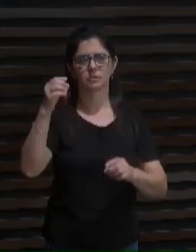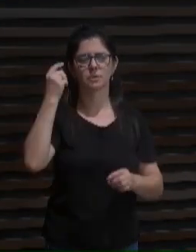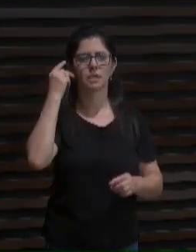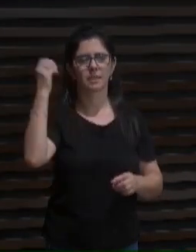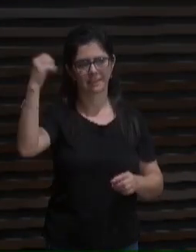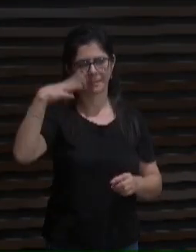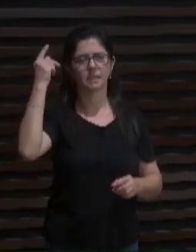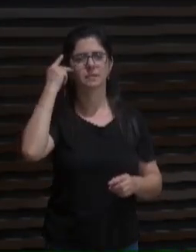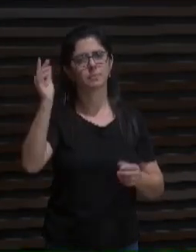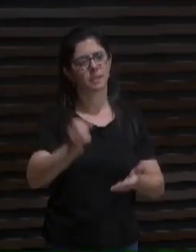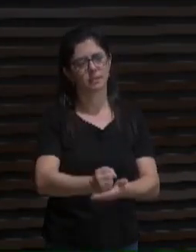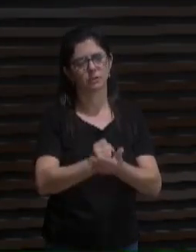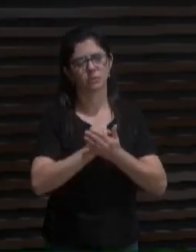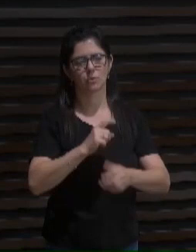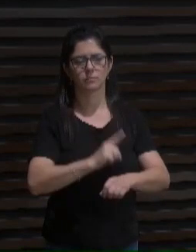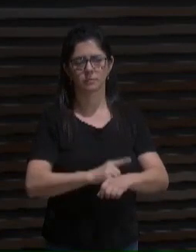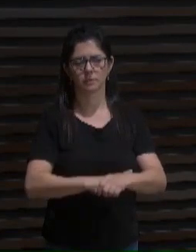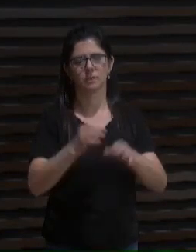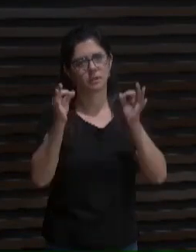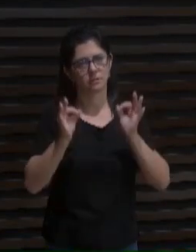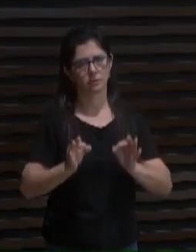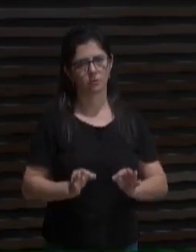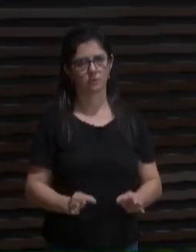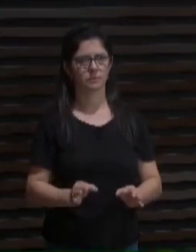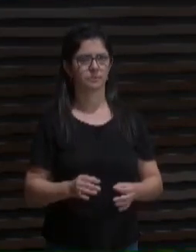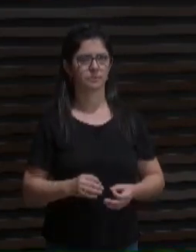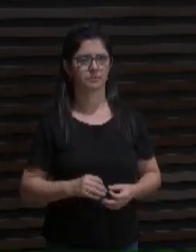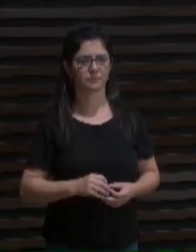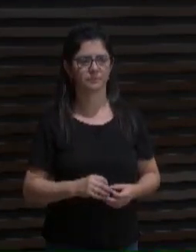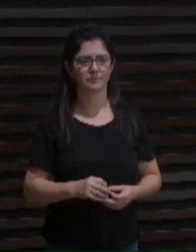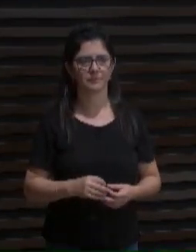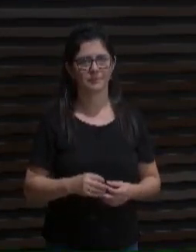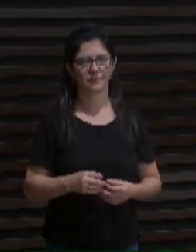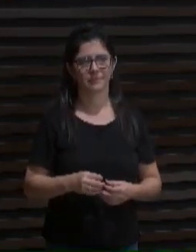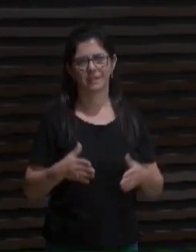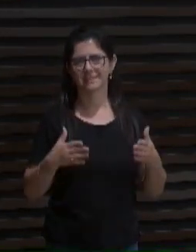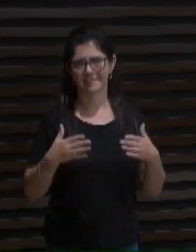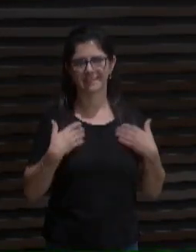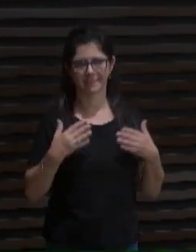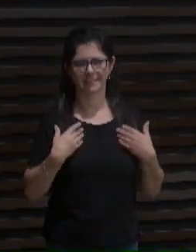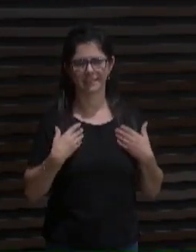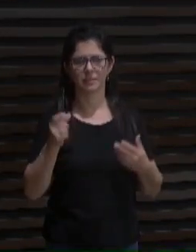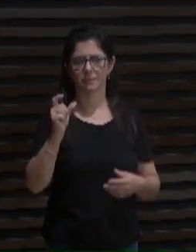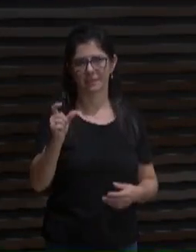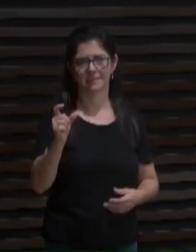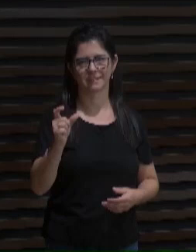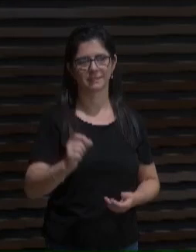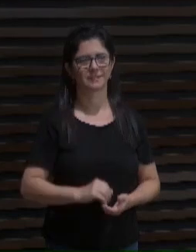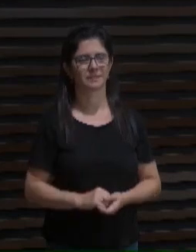para socorro em ocasião oportuna. Olha que maravilha, meu irmão, a palavra.